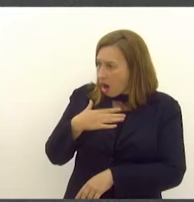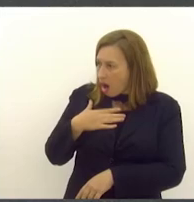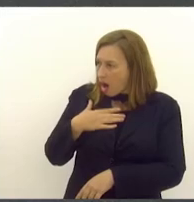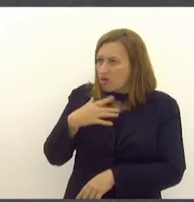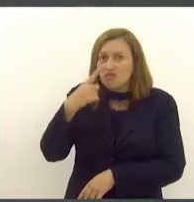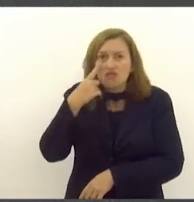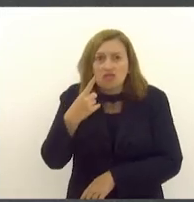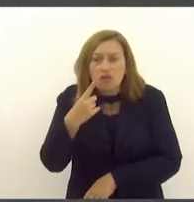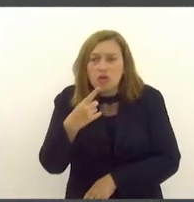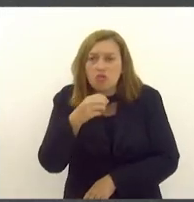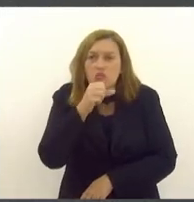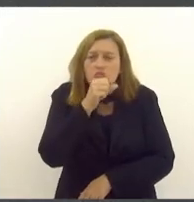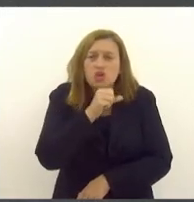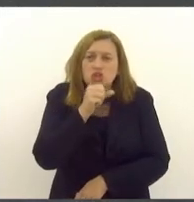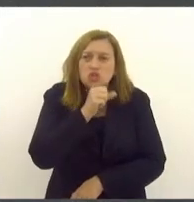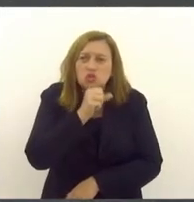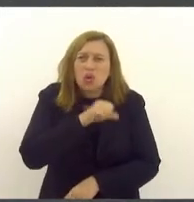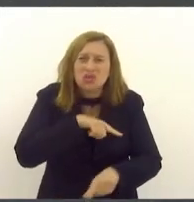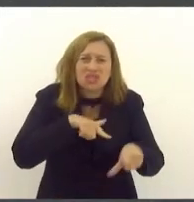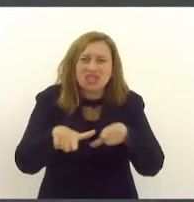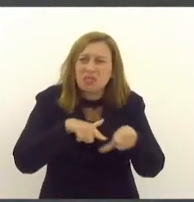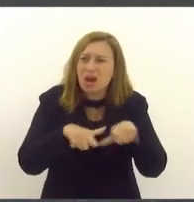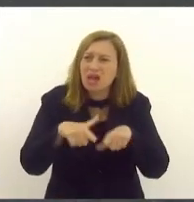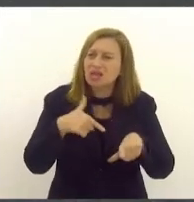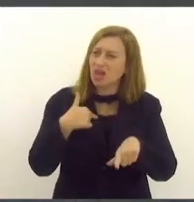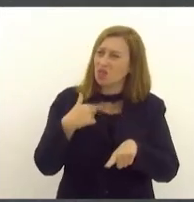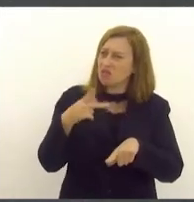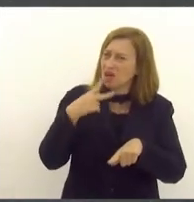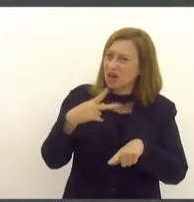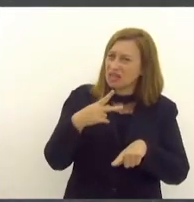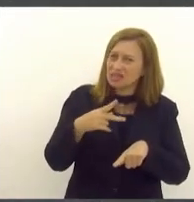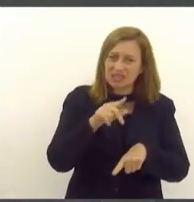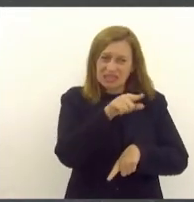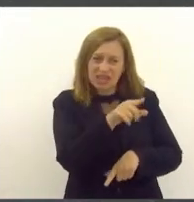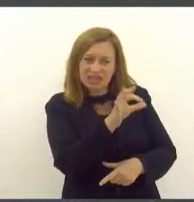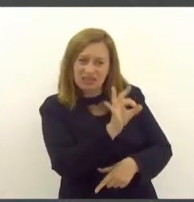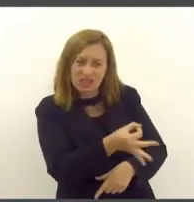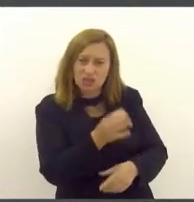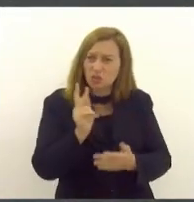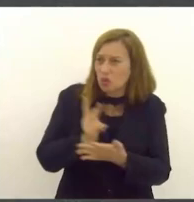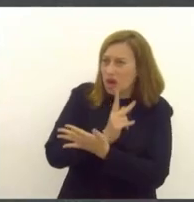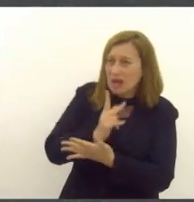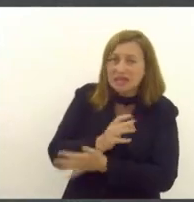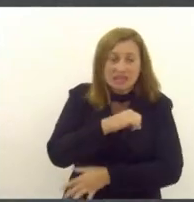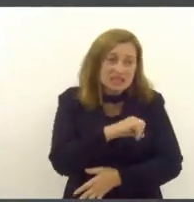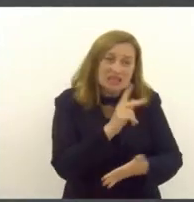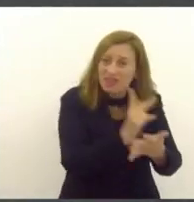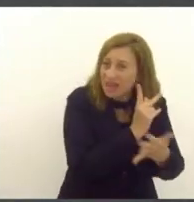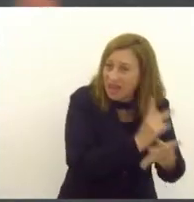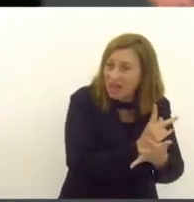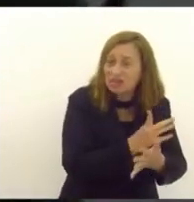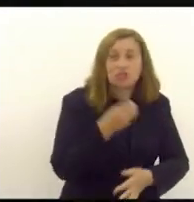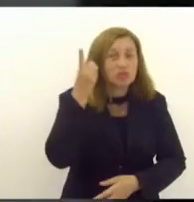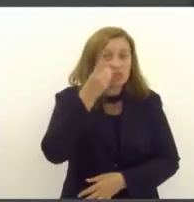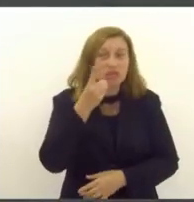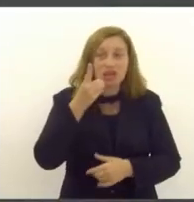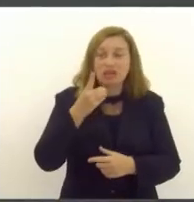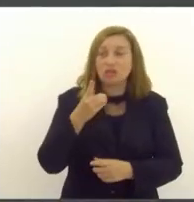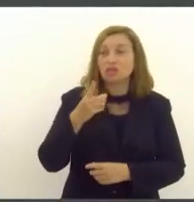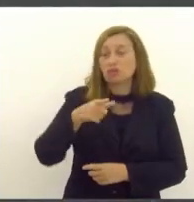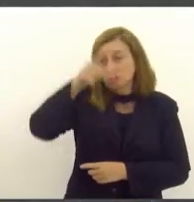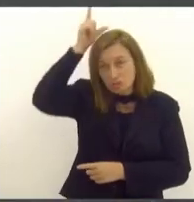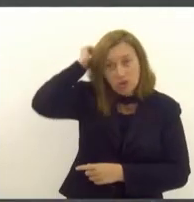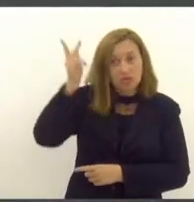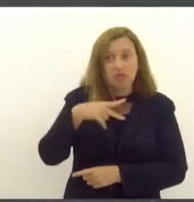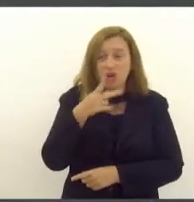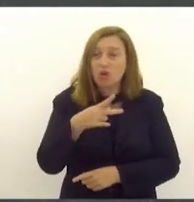senhora trabalhando e aqui quem sou eu por dizer se ela tava certo ou errada se tiver errada Como disse o Deputado Luiz Paulo anteriormente